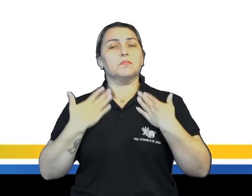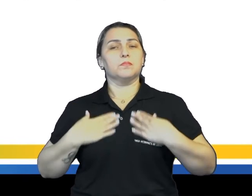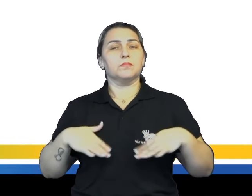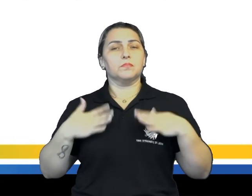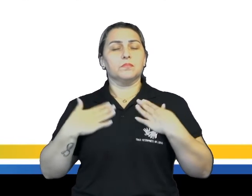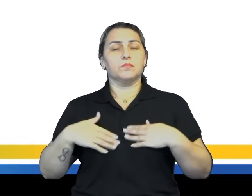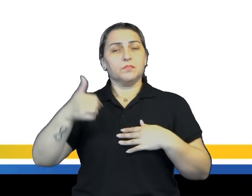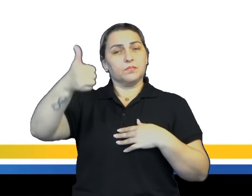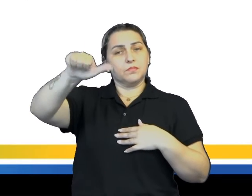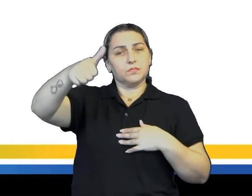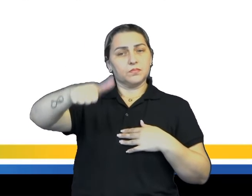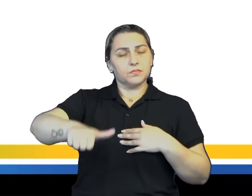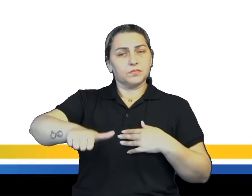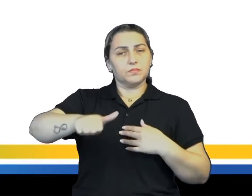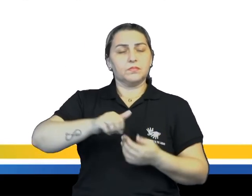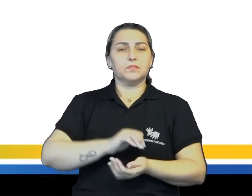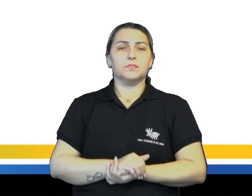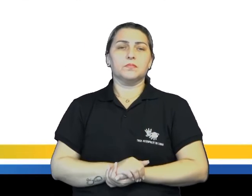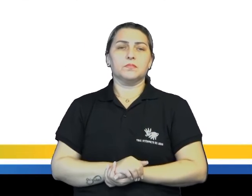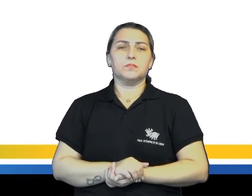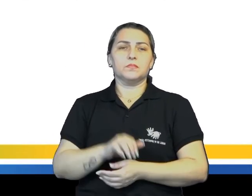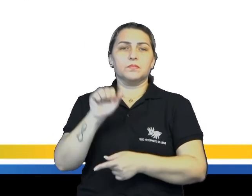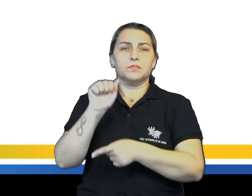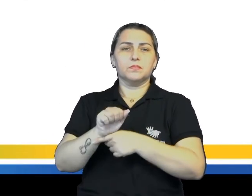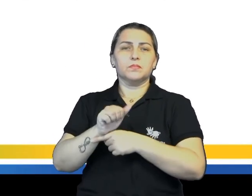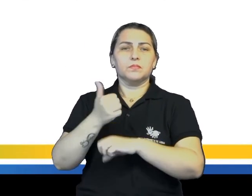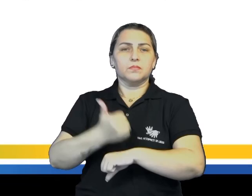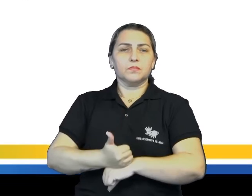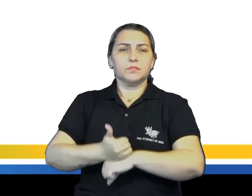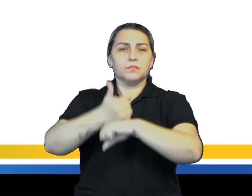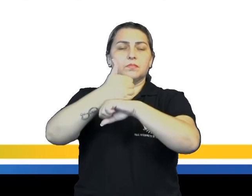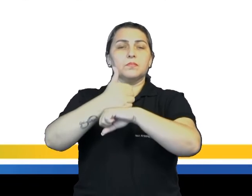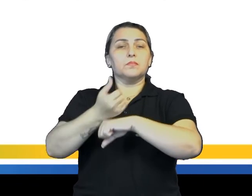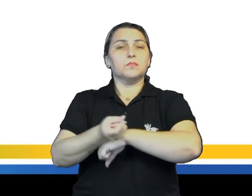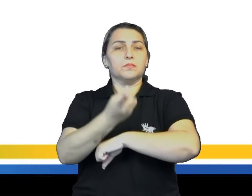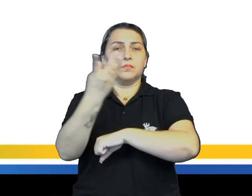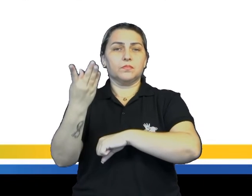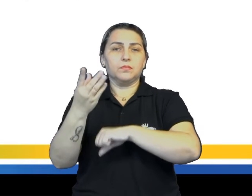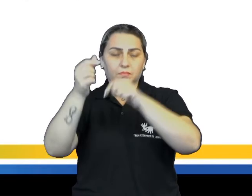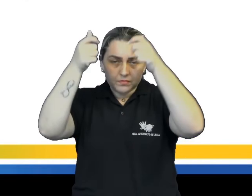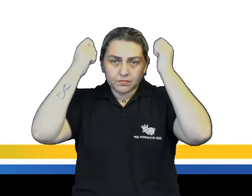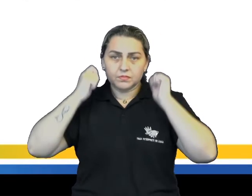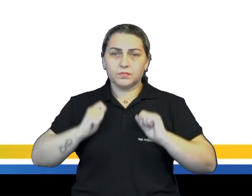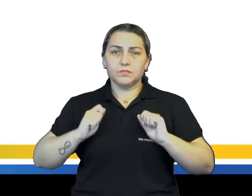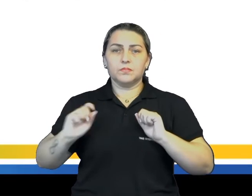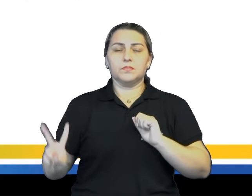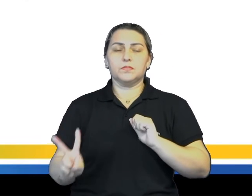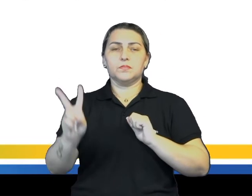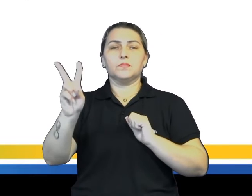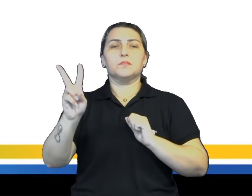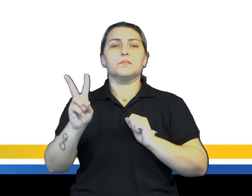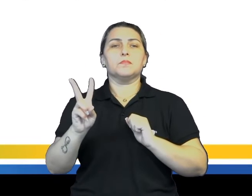vão analisando as alternativas. Letra A, quantificação de medalhas e vitórias.